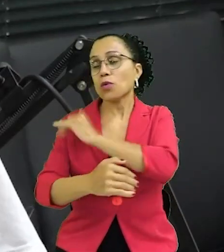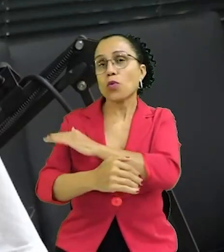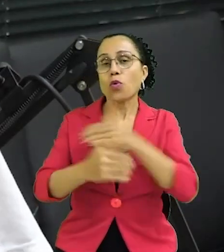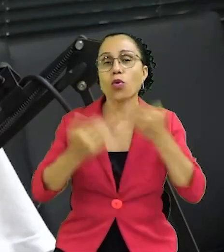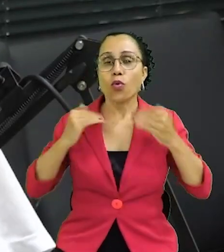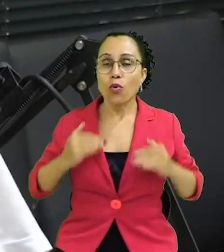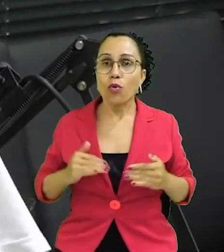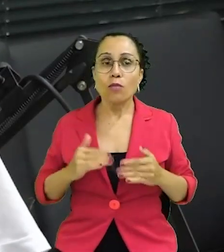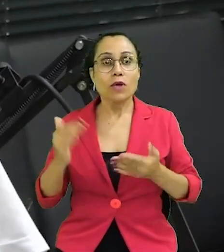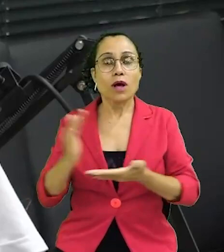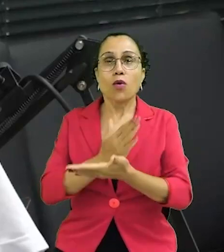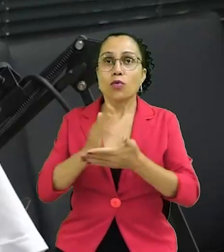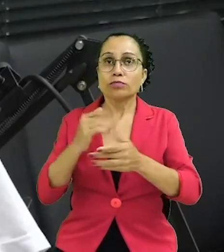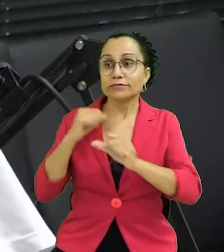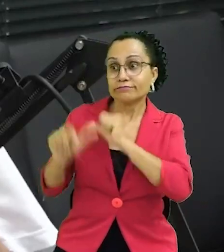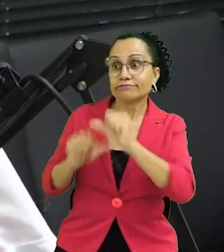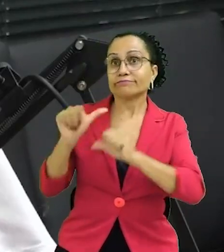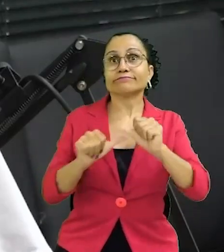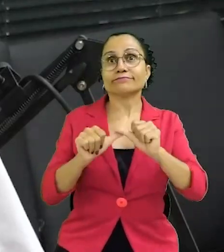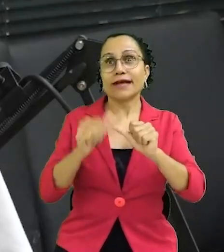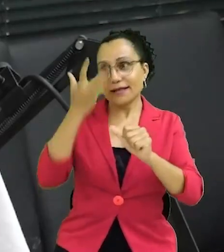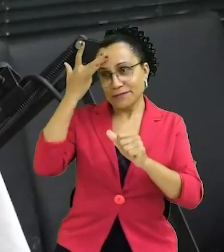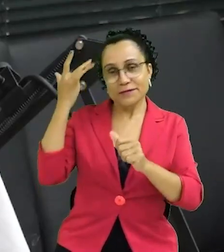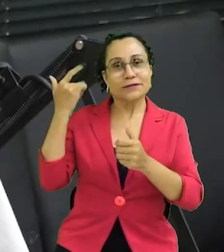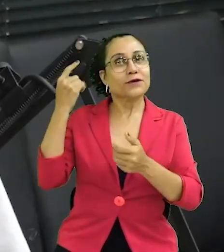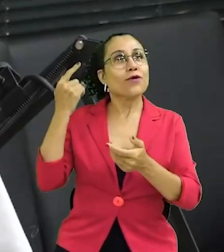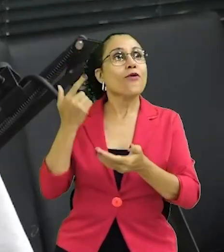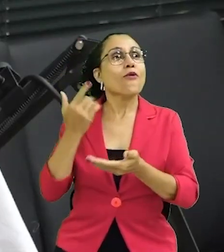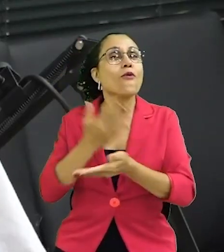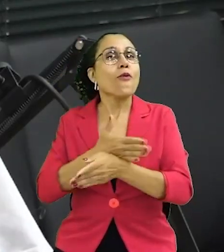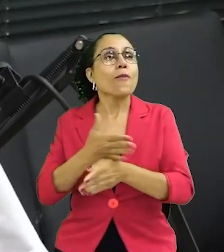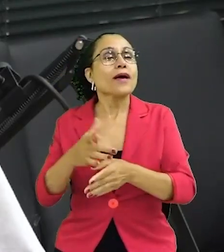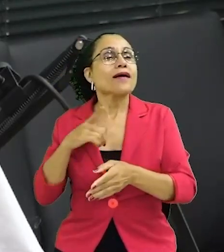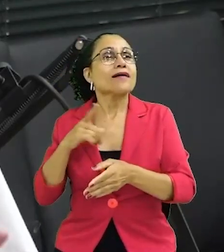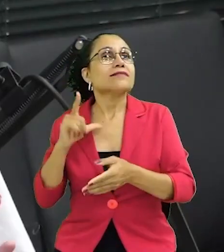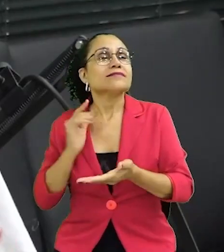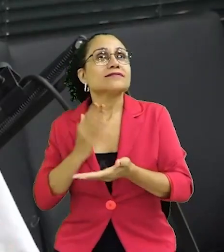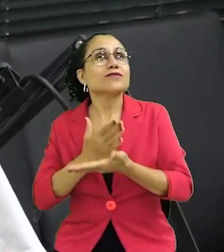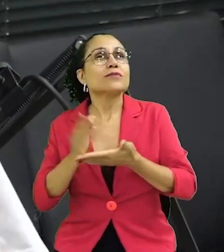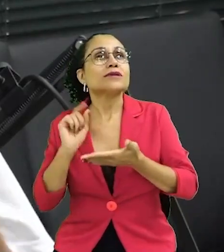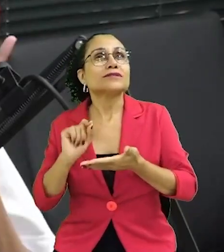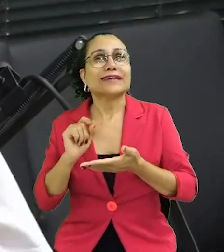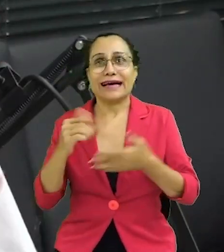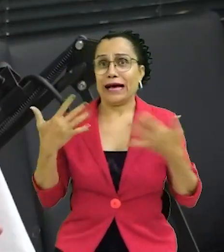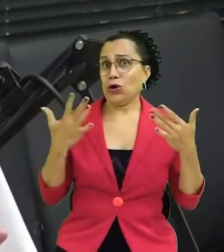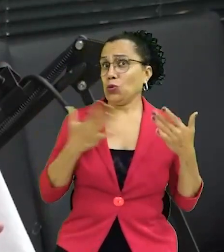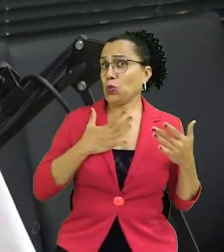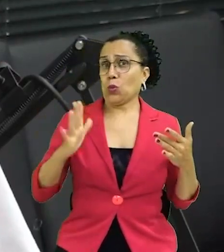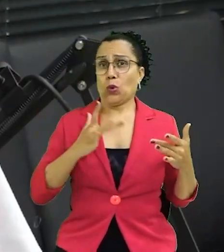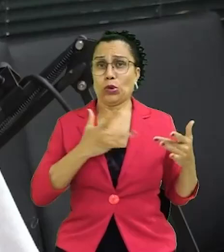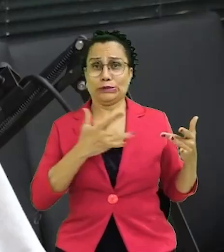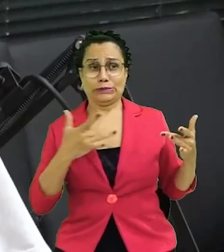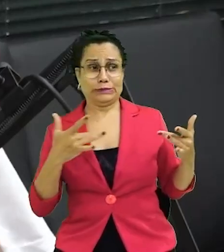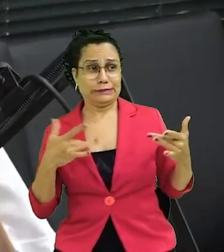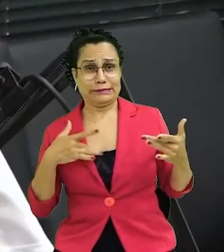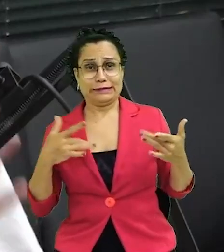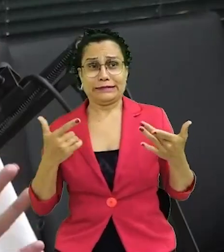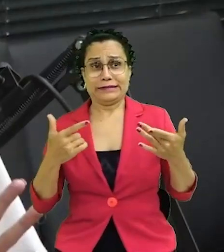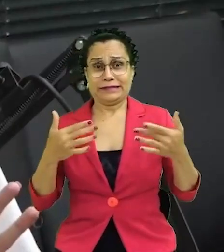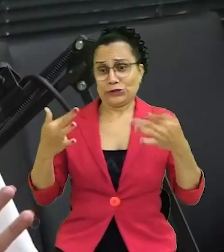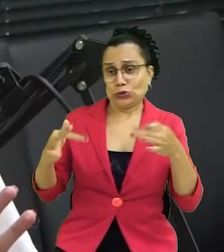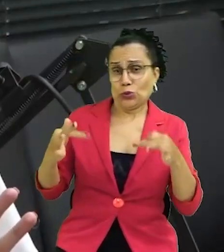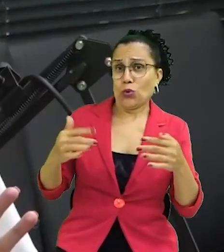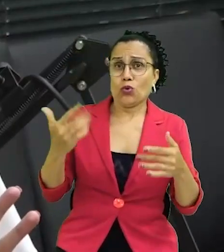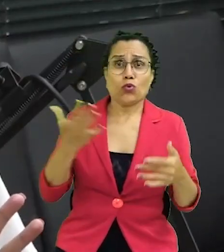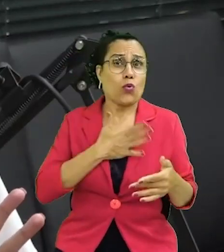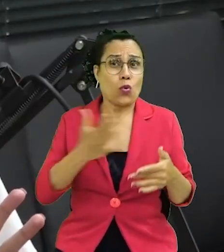regeneração muscular. Então as pessoas já começam a ter aquela resistência. Ai, eu não gosto de sentir dor, eu não gosto de academia, ai,